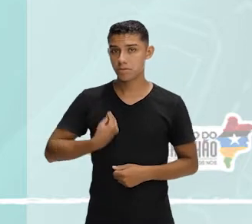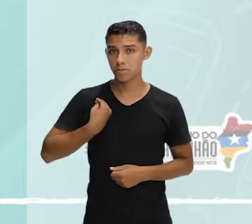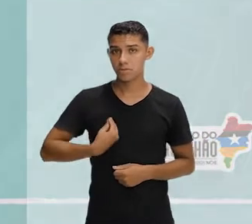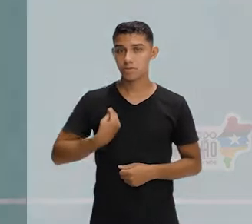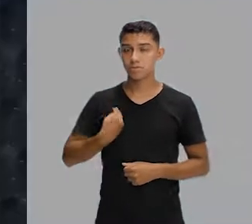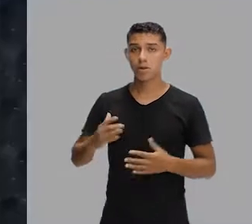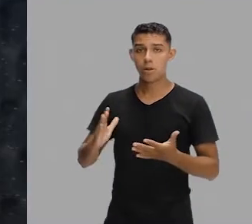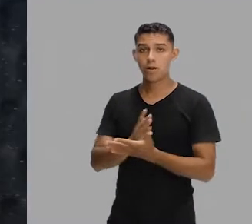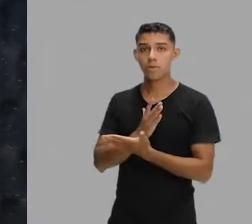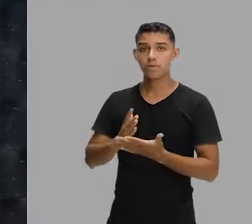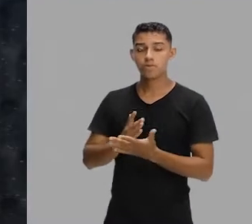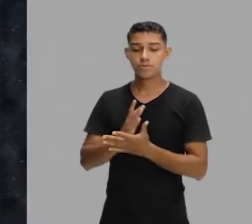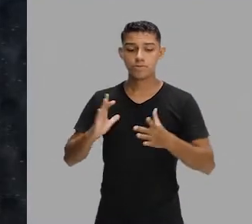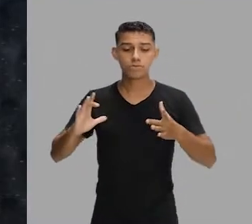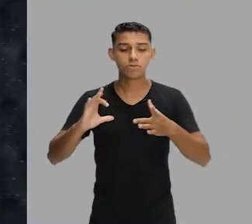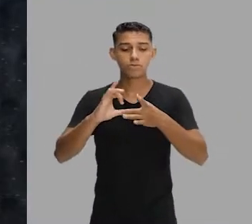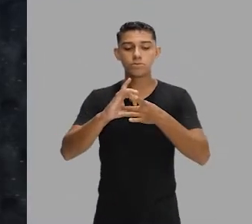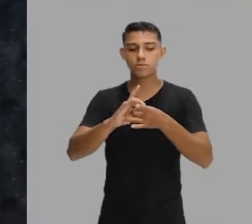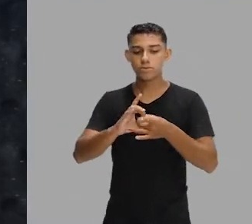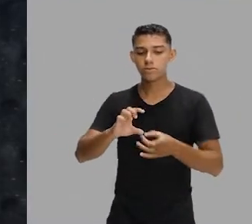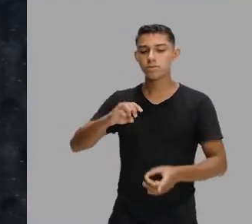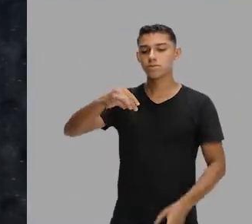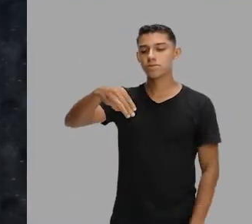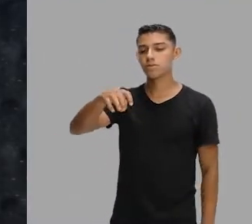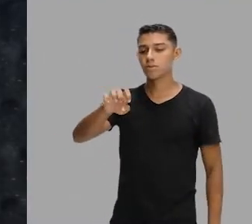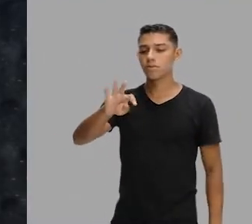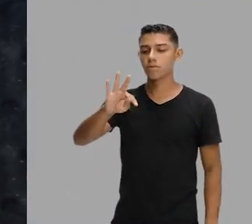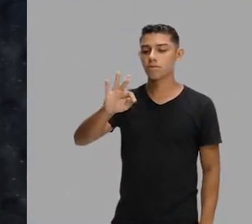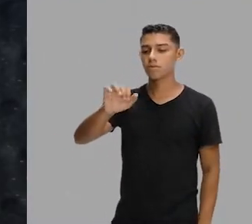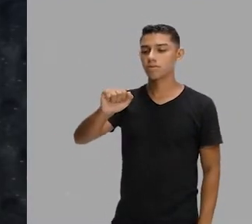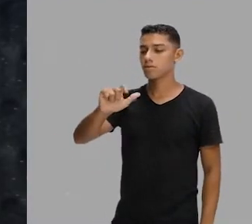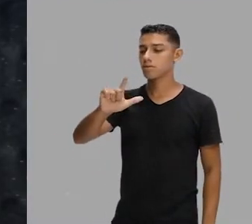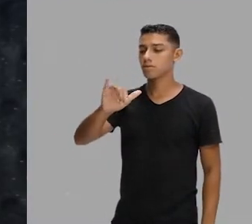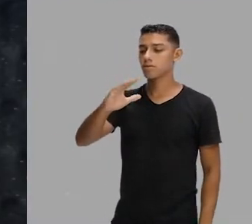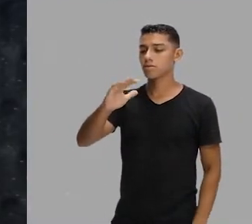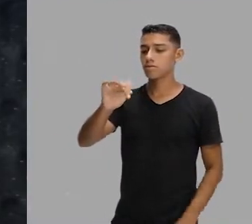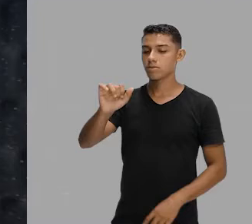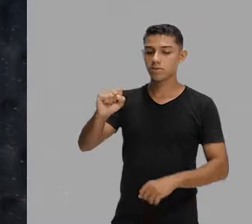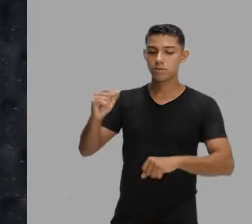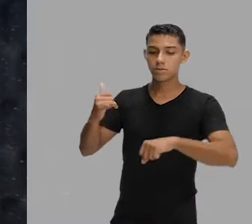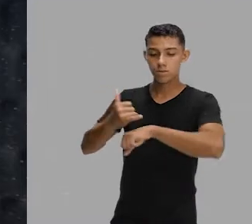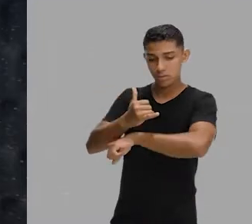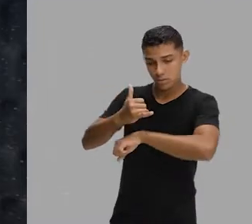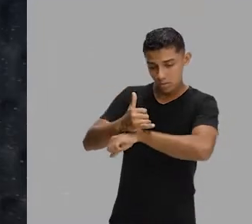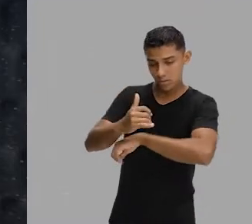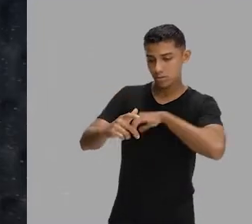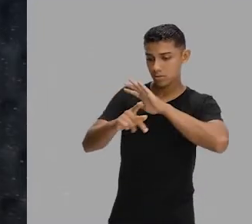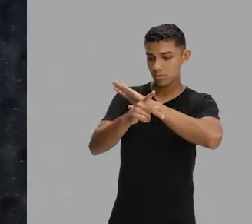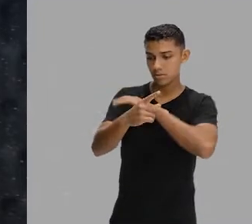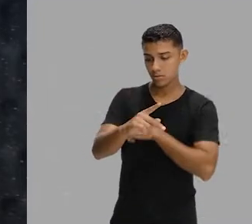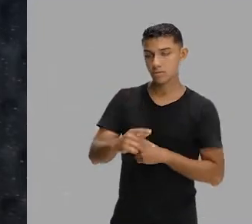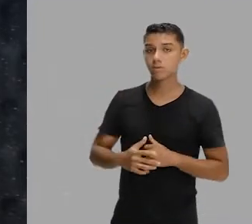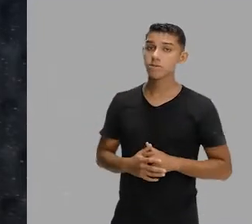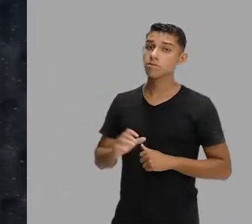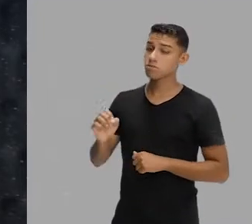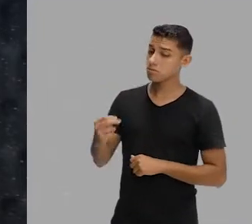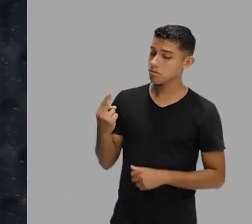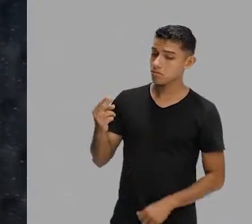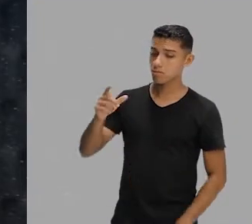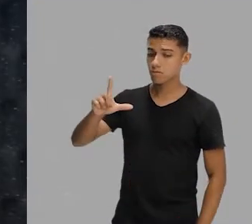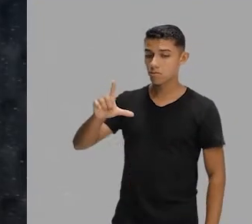de ligas metálicas, ou de metais, né, propriamente ditos, ou de ligas metálicas,